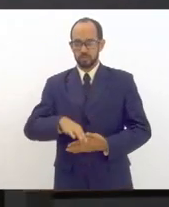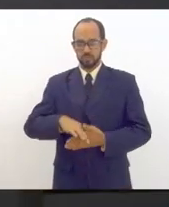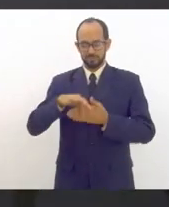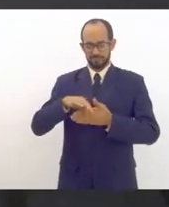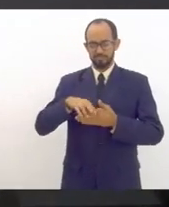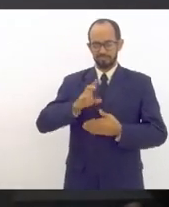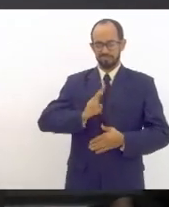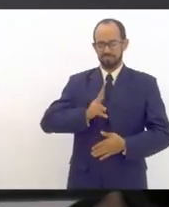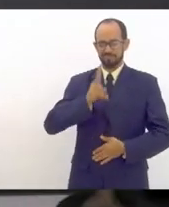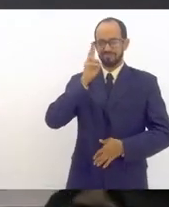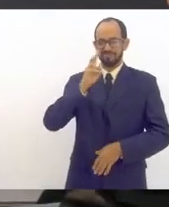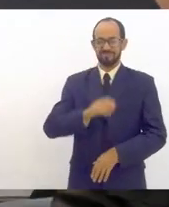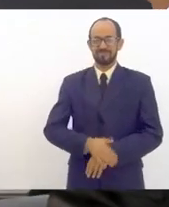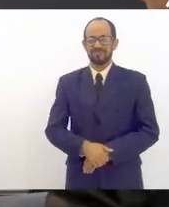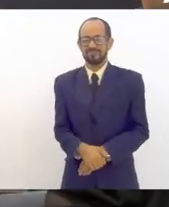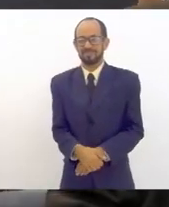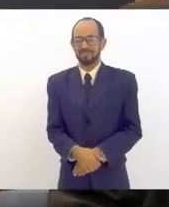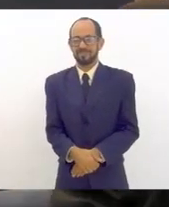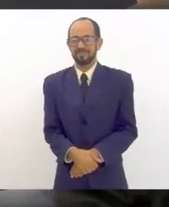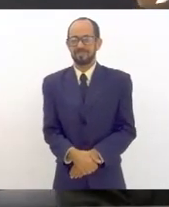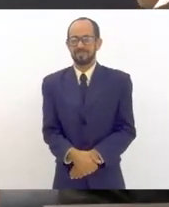Não só se